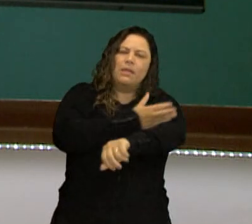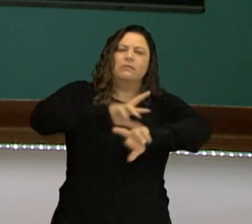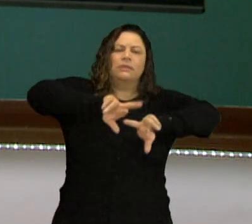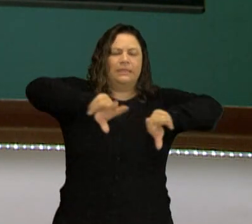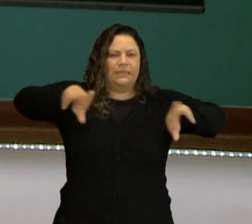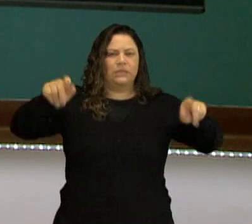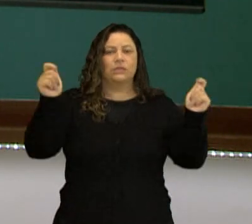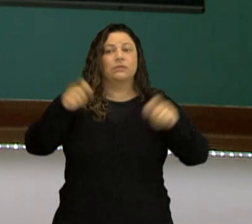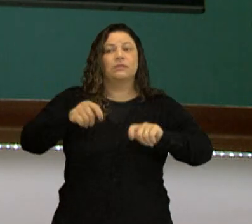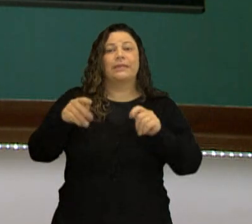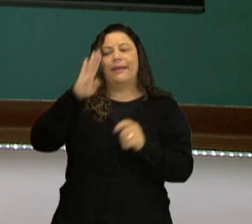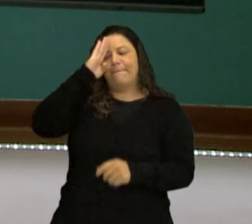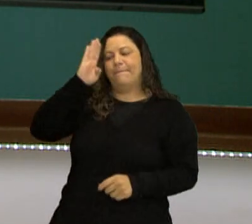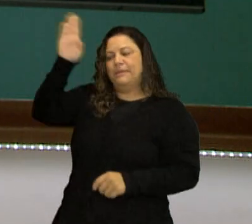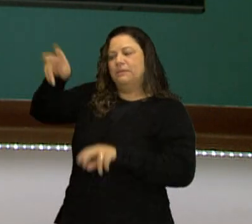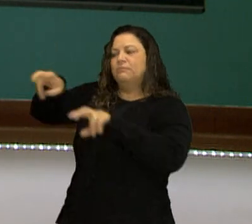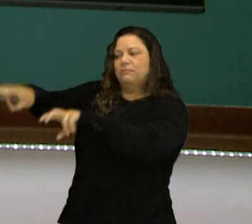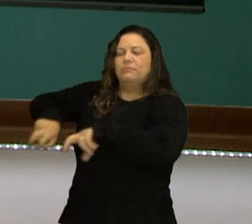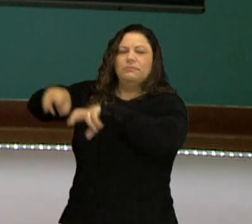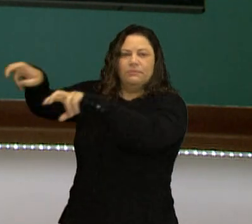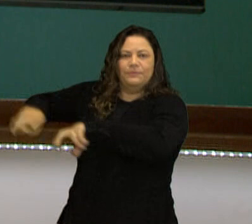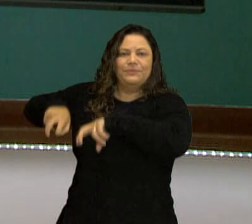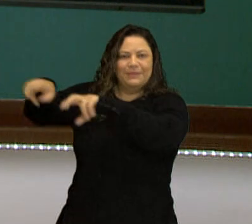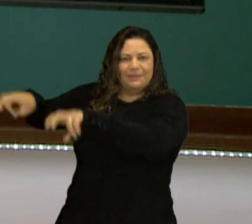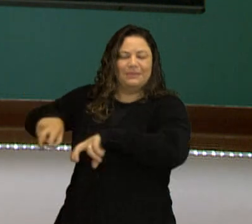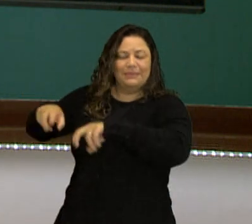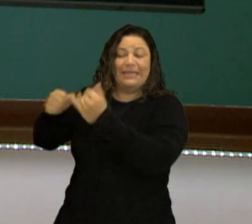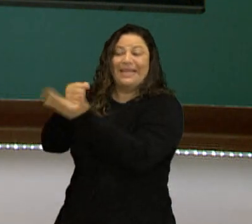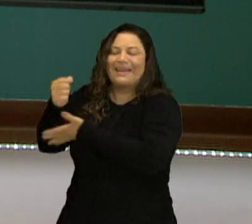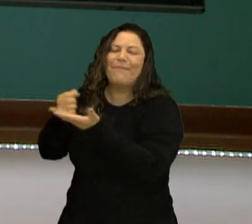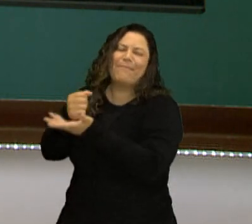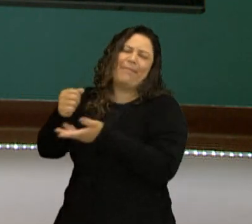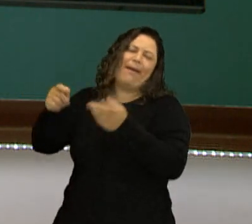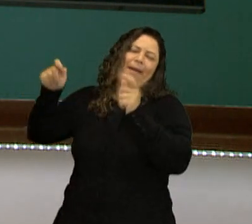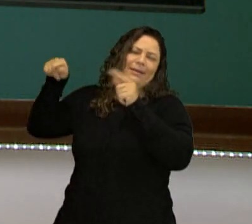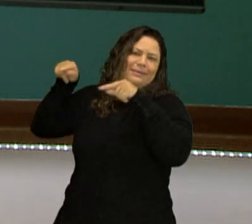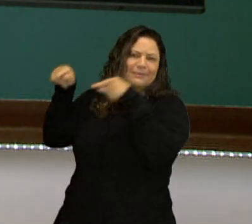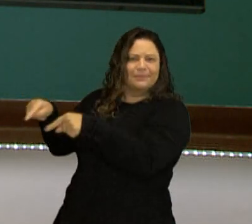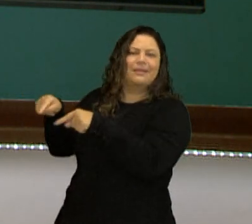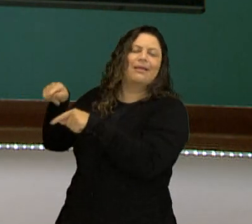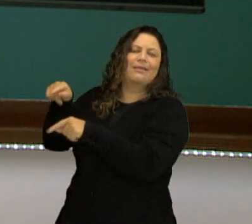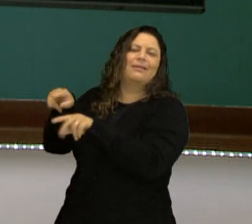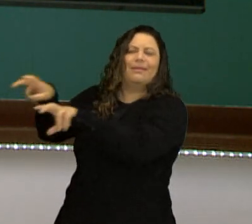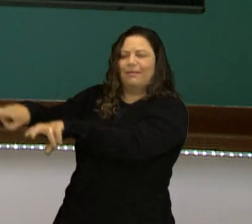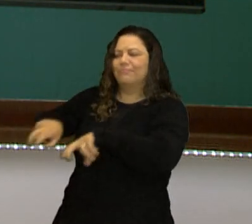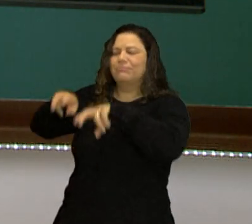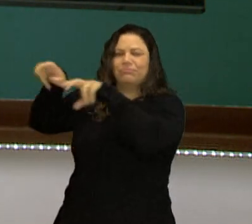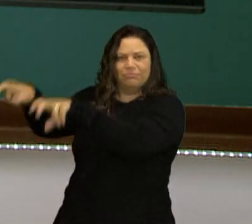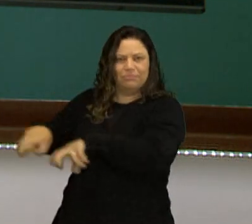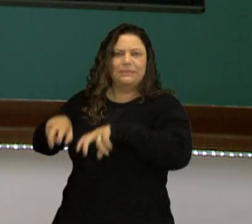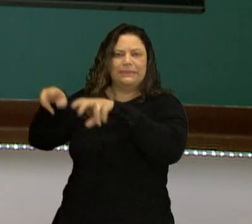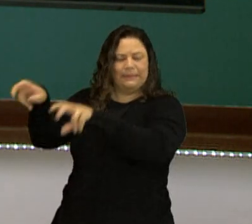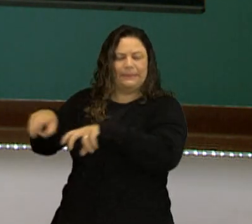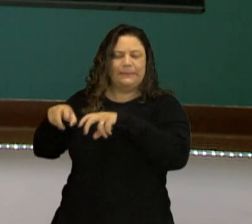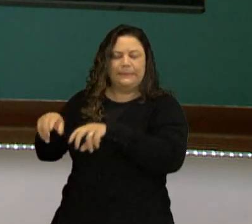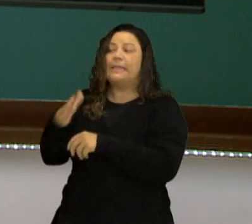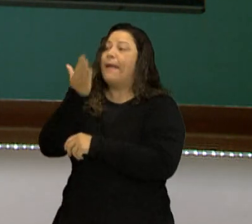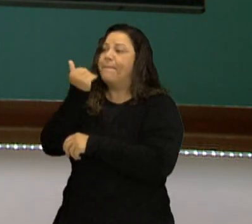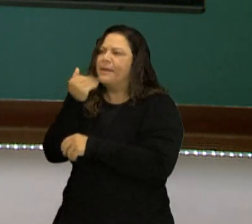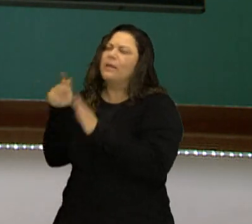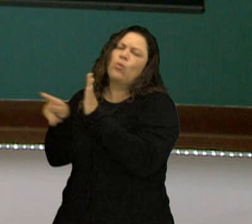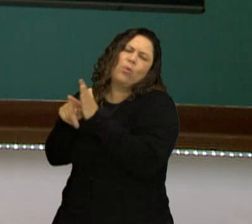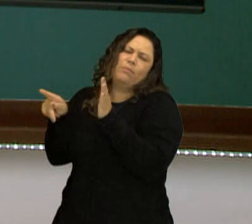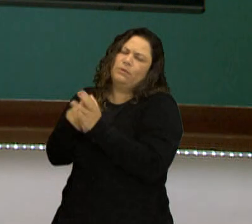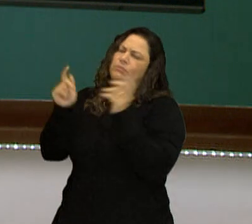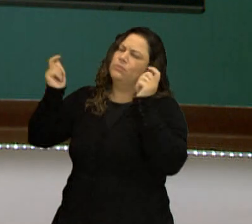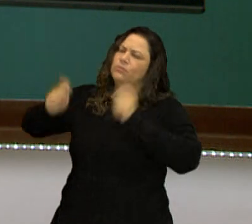predominantemente agrária, a agricultura era a base da economia, em um primeiro momento, uma agricultura de subsistência dentro do